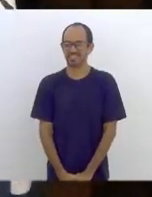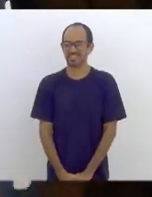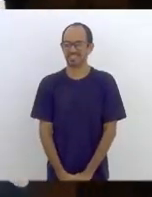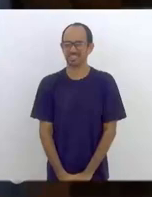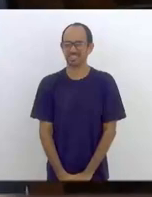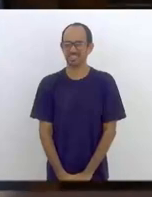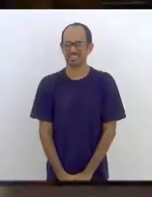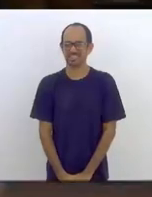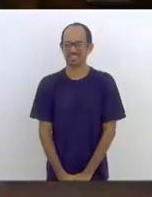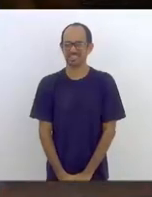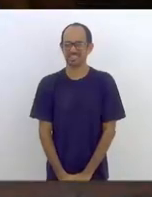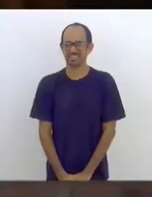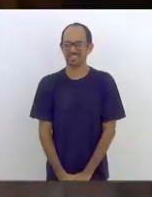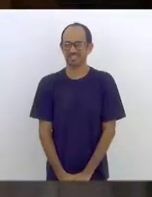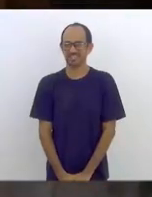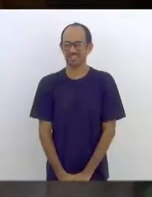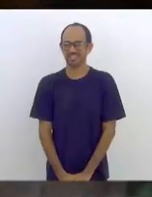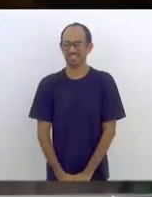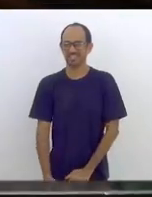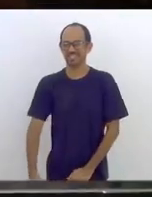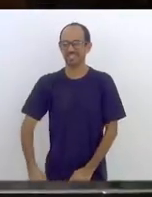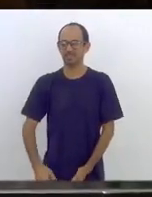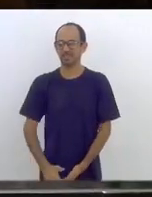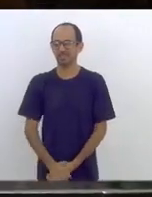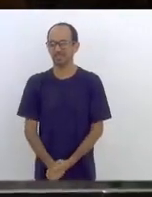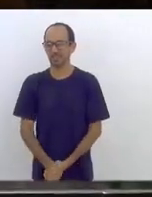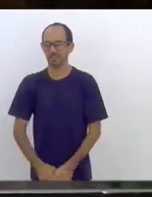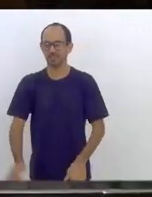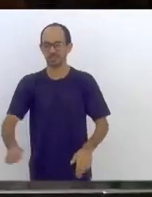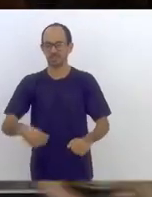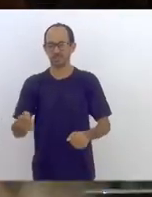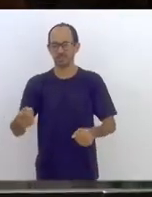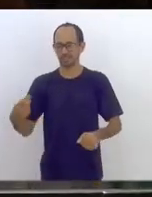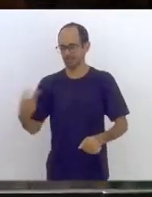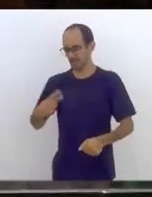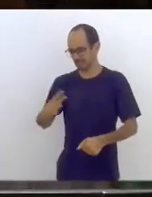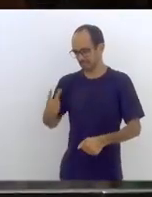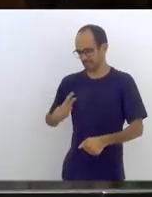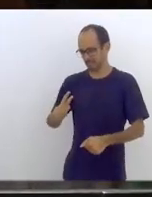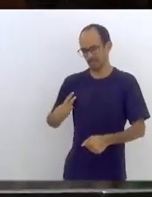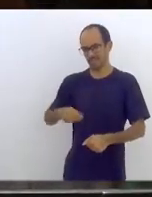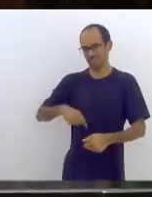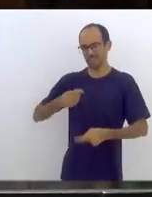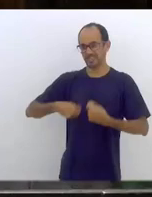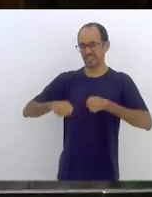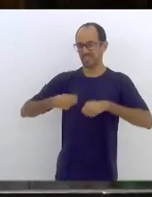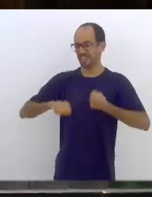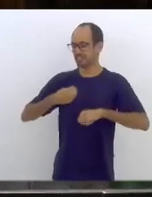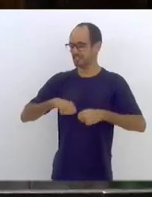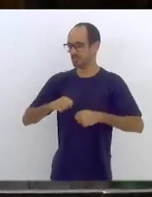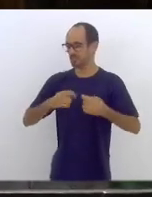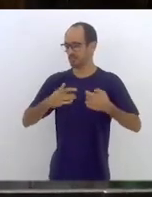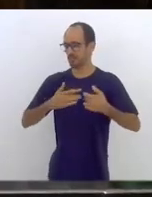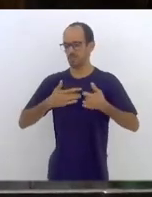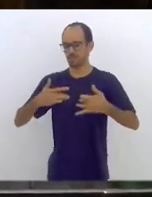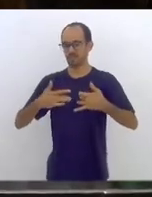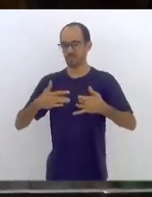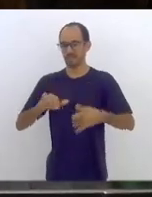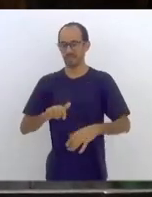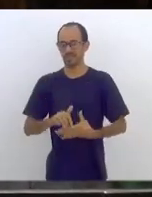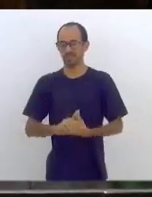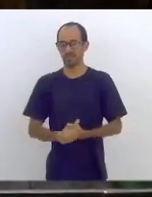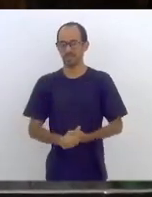E tem muito, ó. A gente na reunião da economia solidária, quando a gente nem